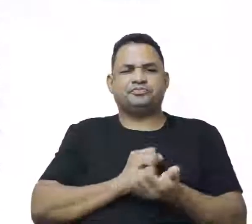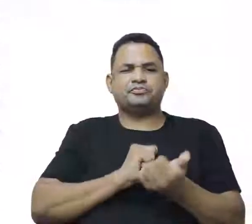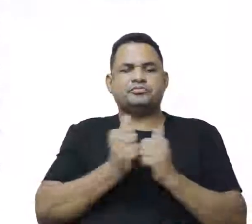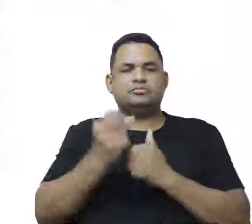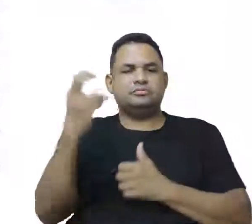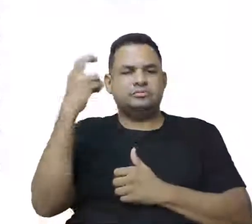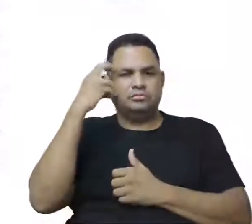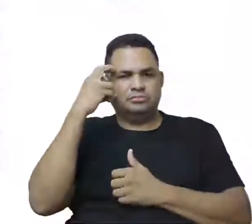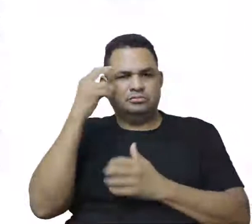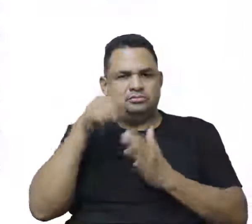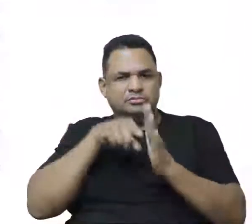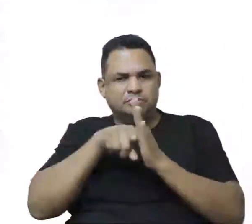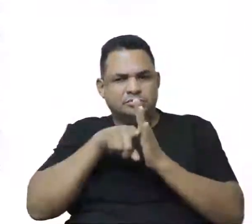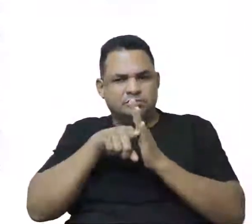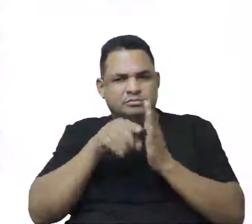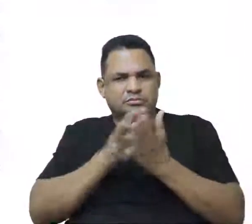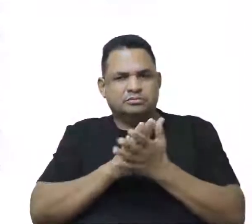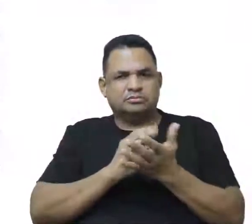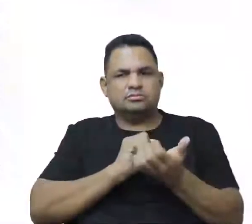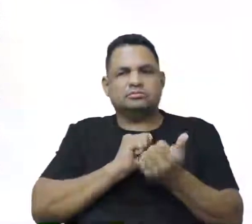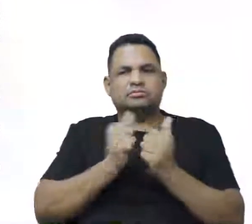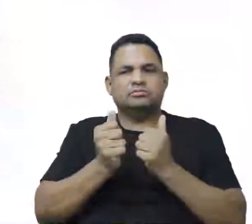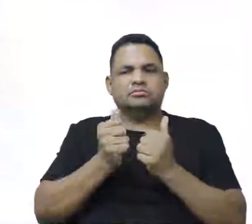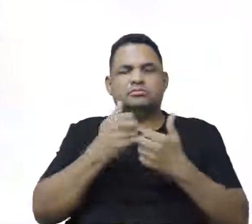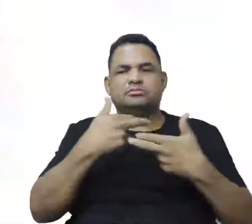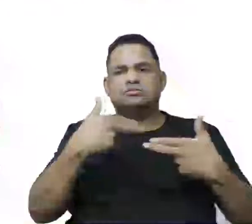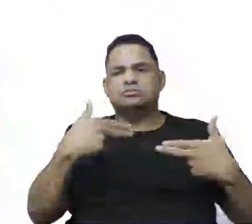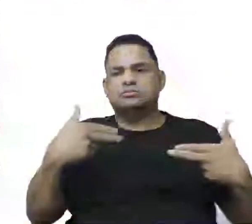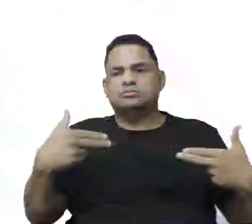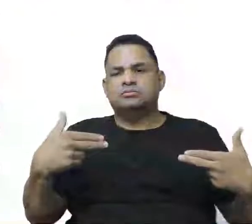da cultura, uma análise acerca aí da